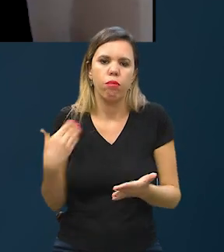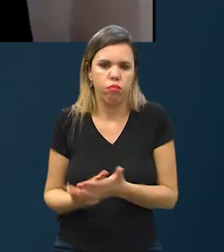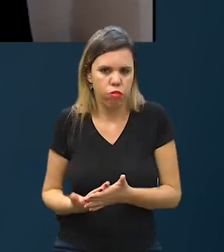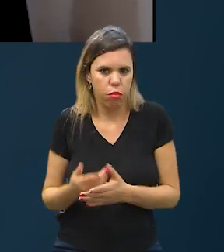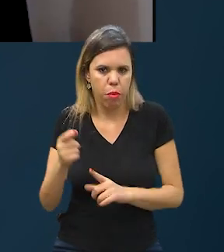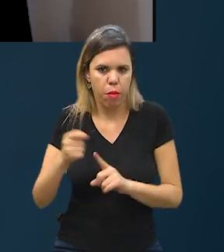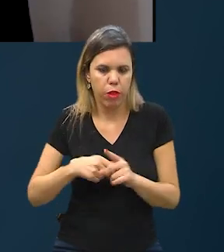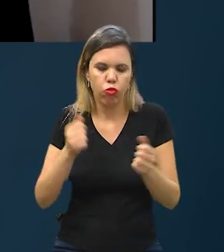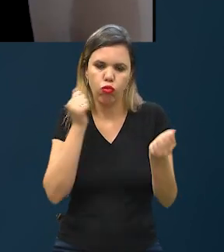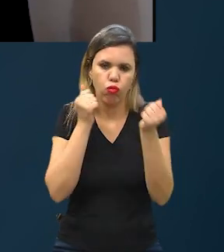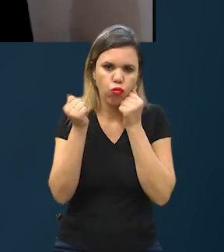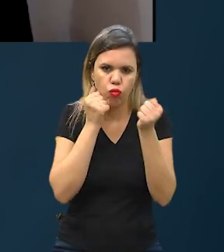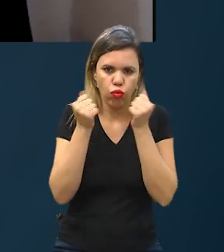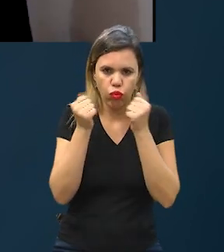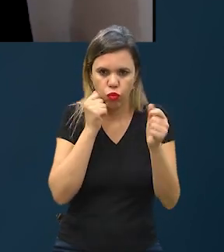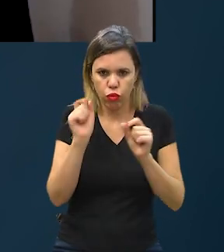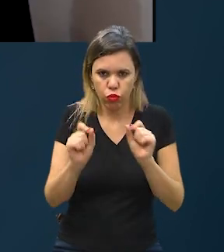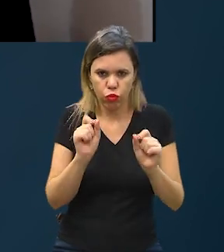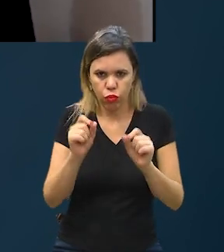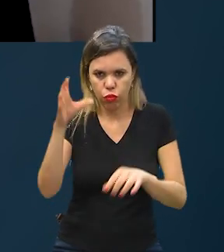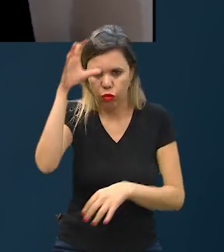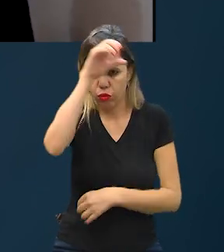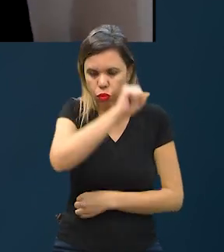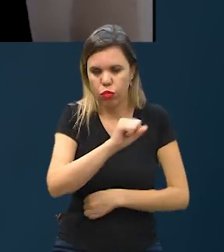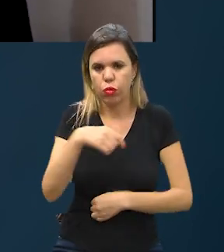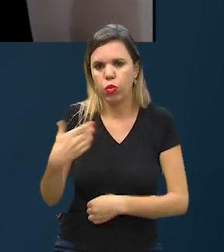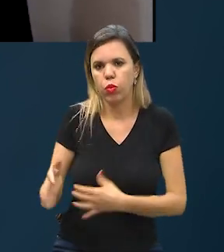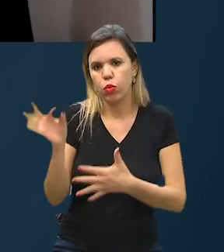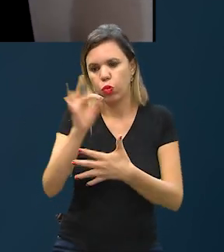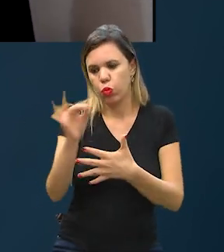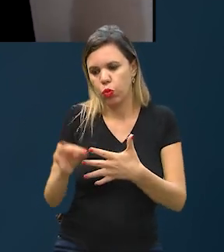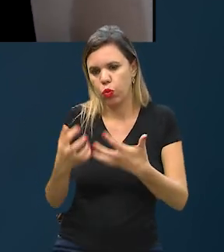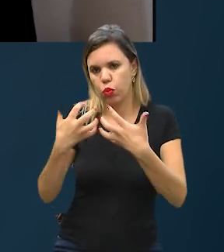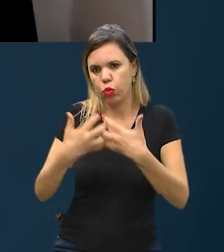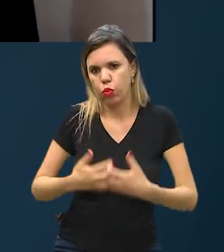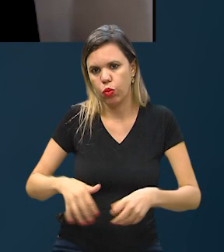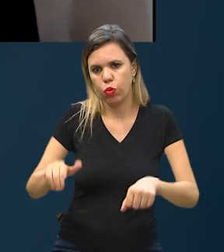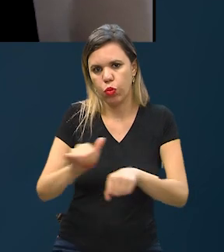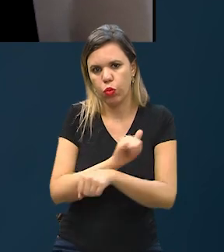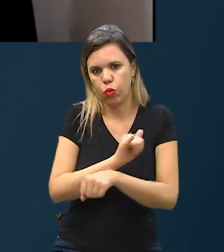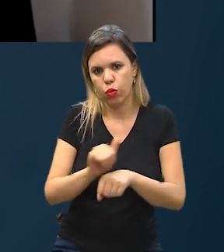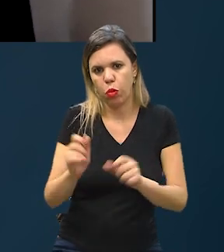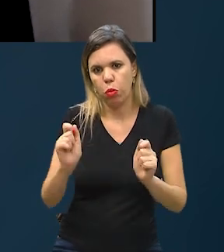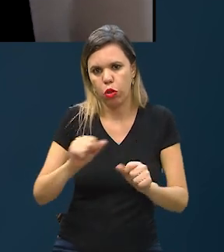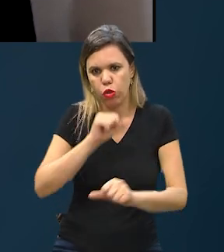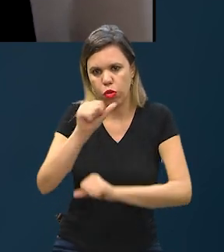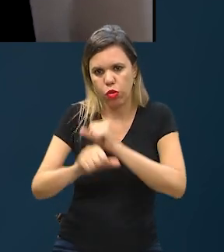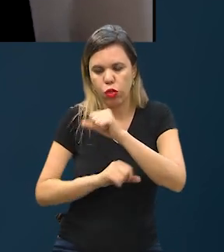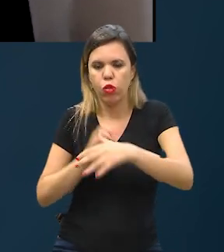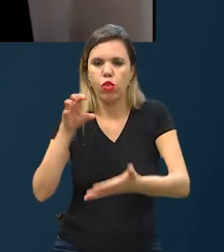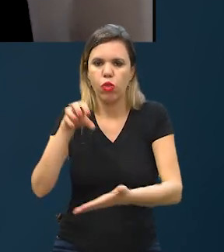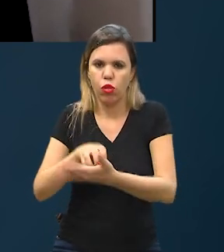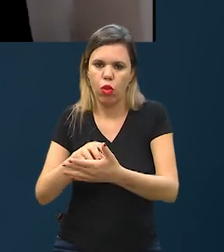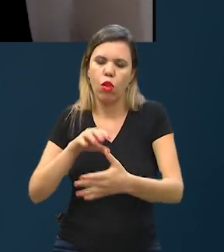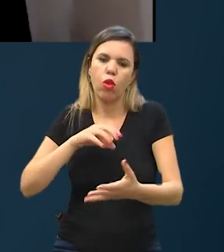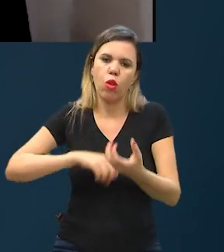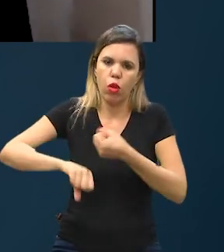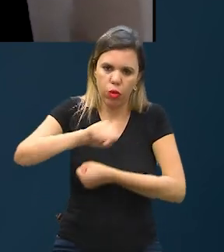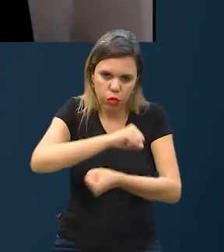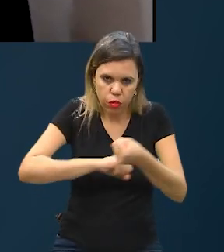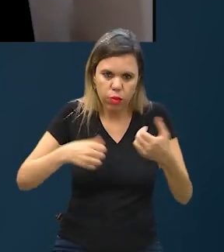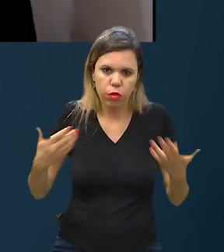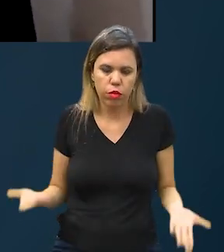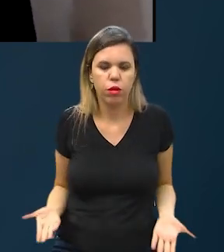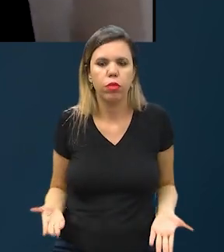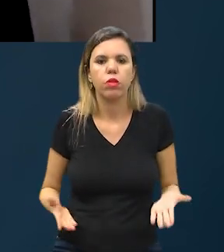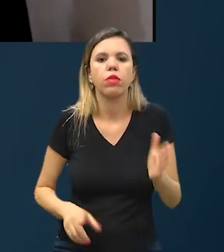até junho, de realmente aprender quais são esses mecanismos para a gente tornar a agência realmente sustentável, porque até então